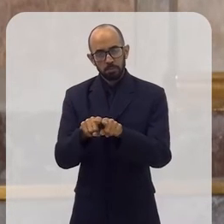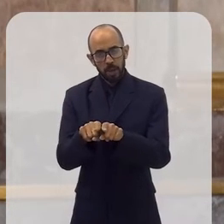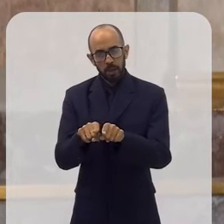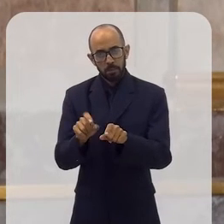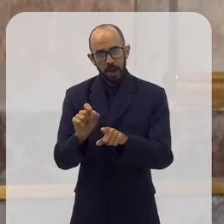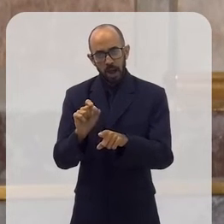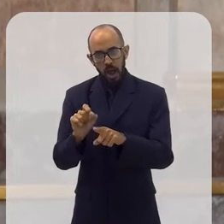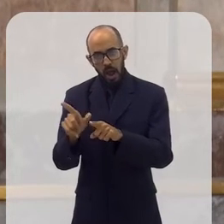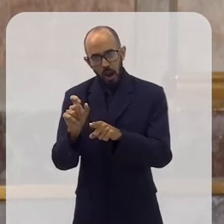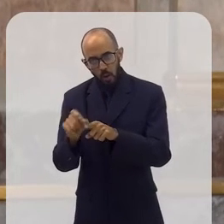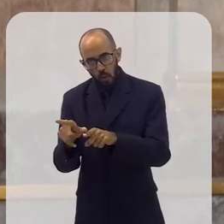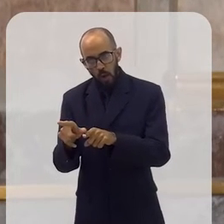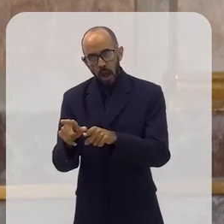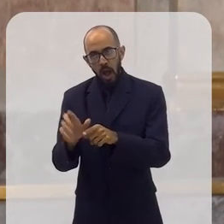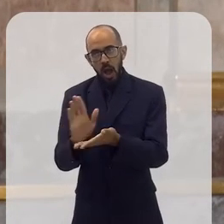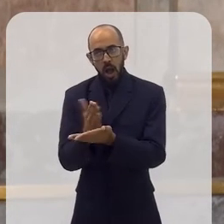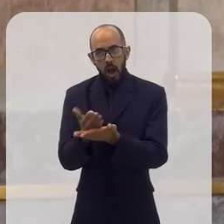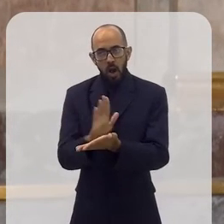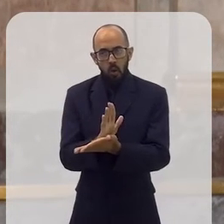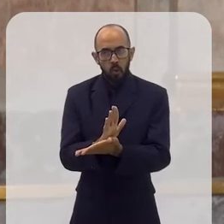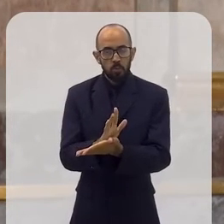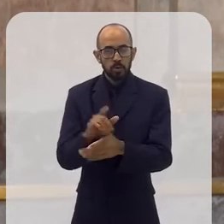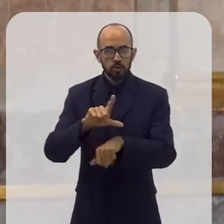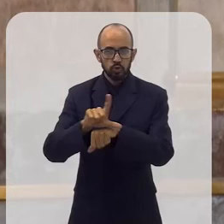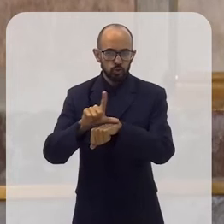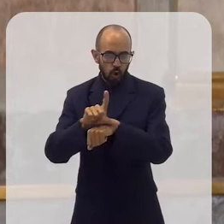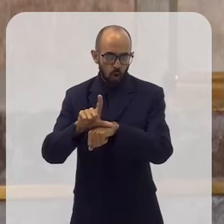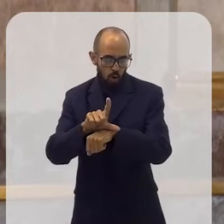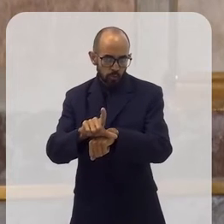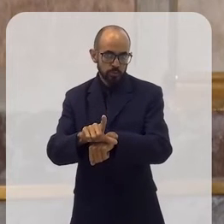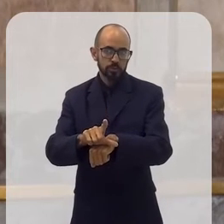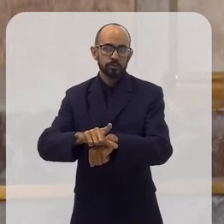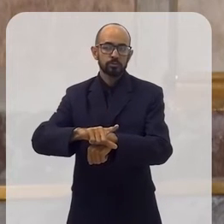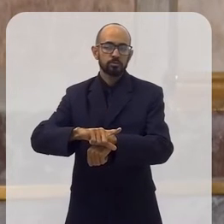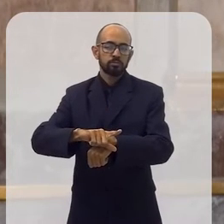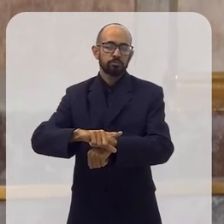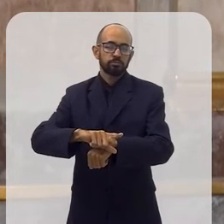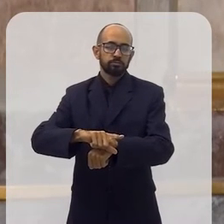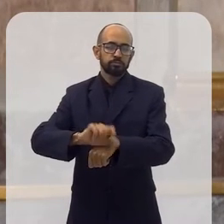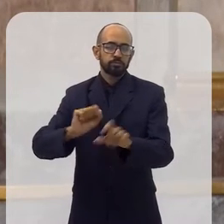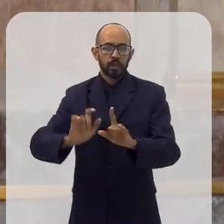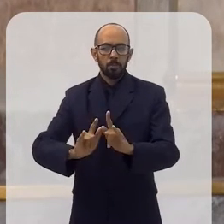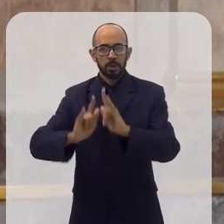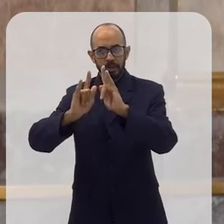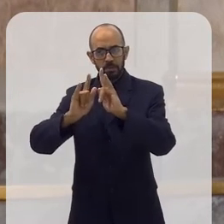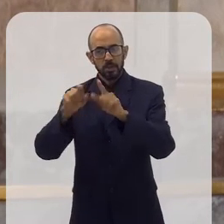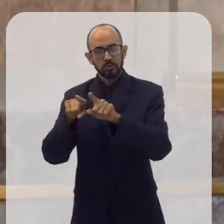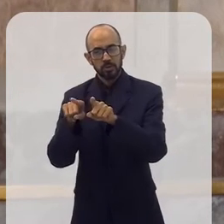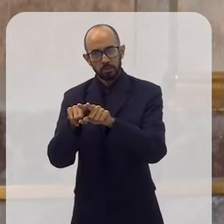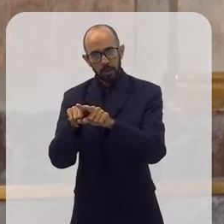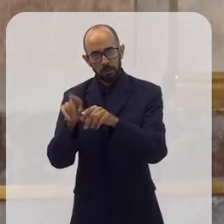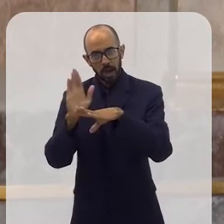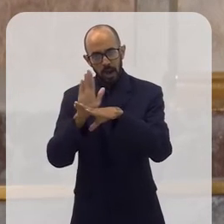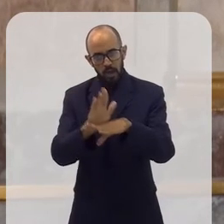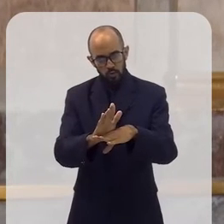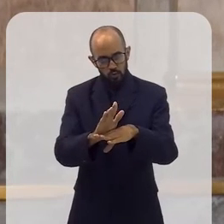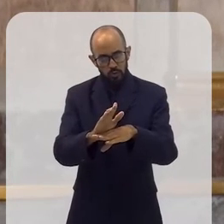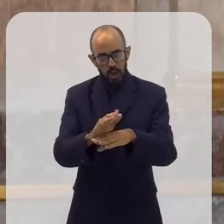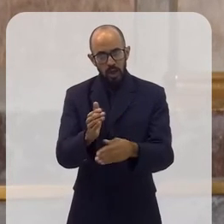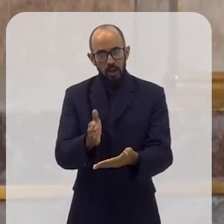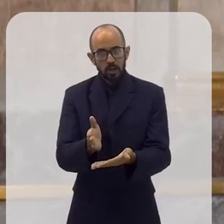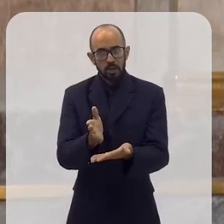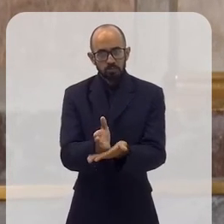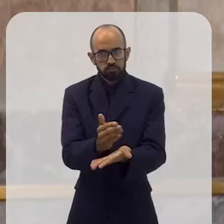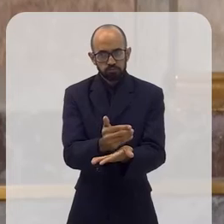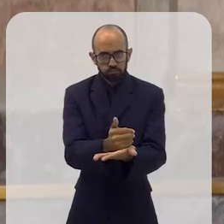também para poder alugar algumas lojas e algumas apartamentos para ajudar